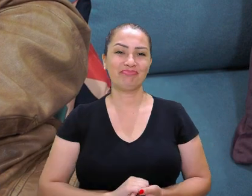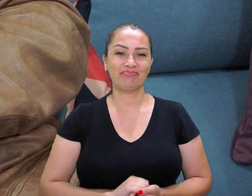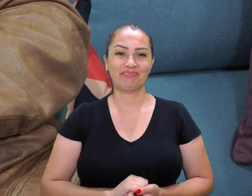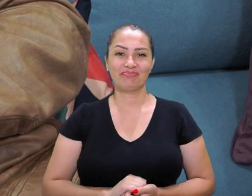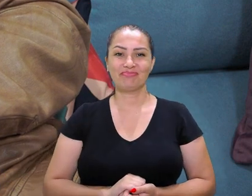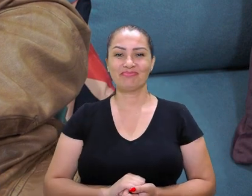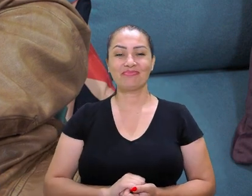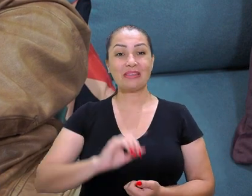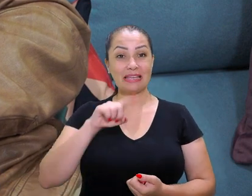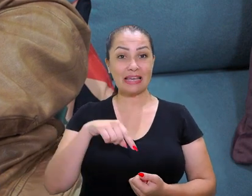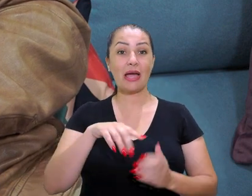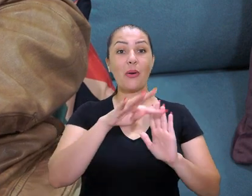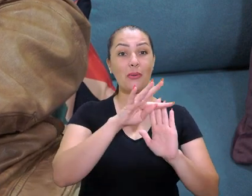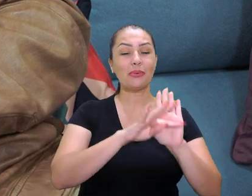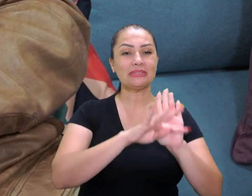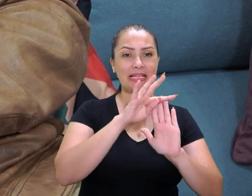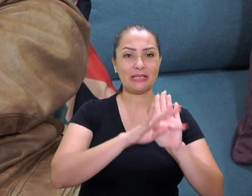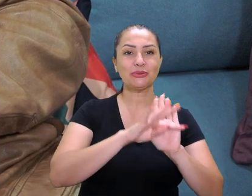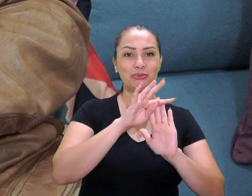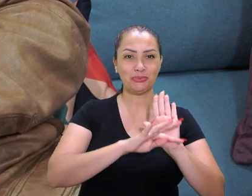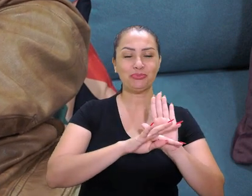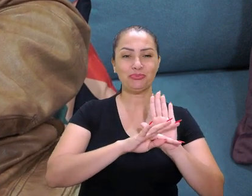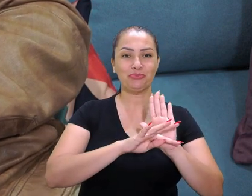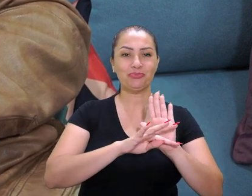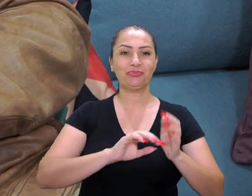que é um texto do